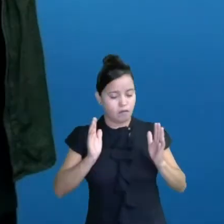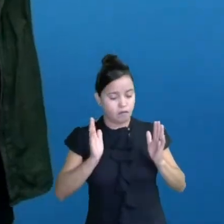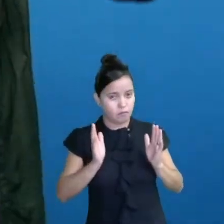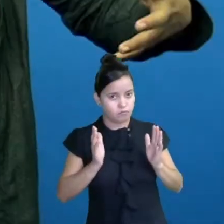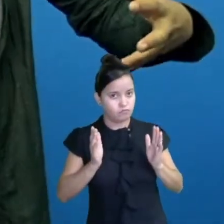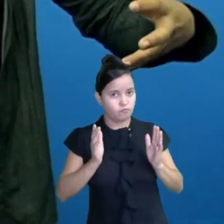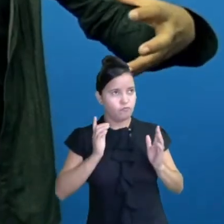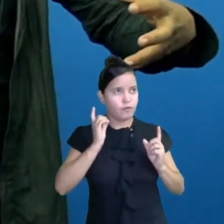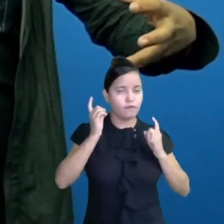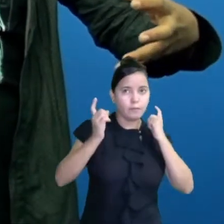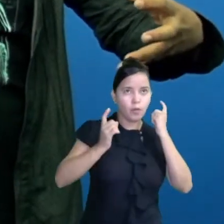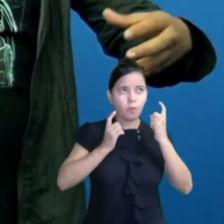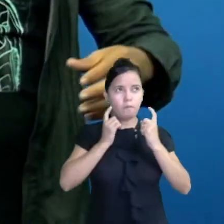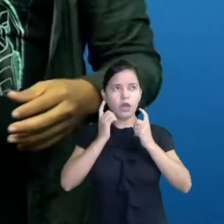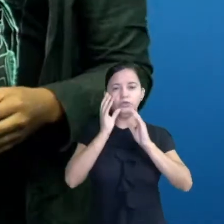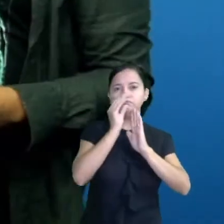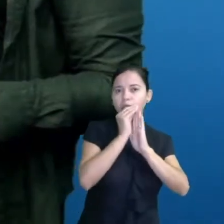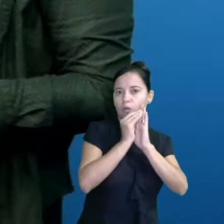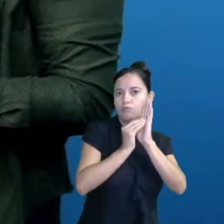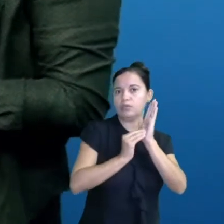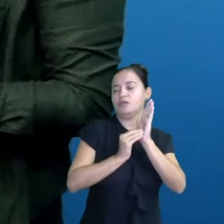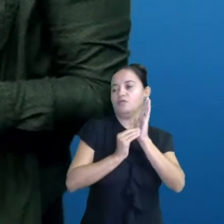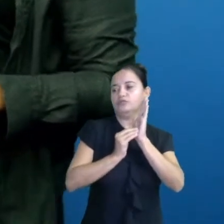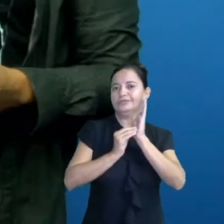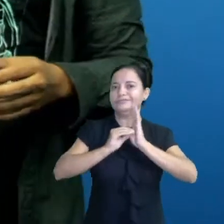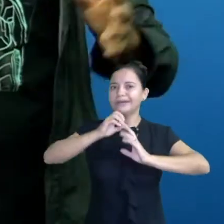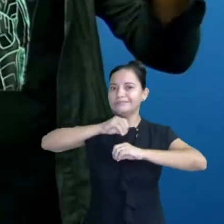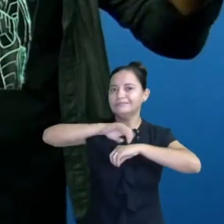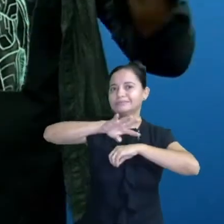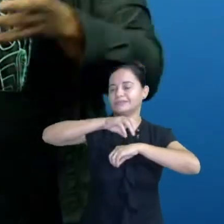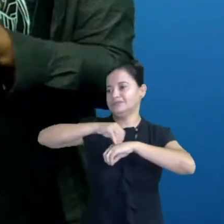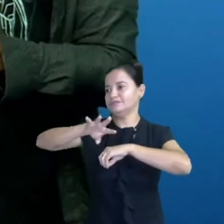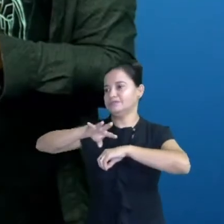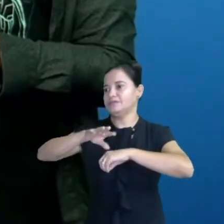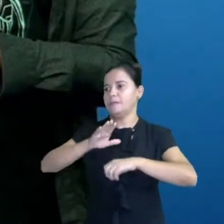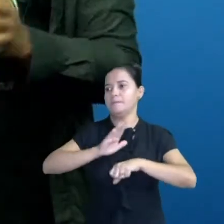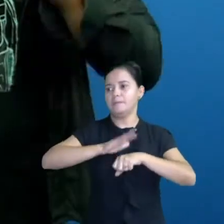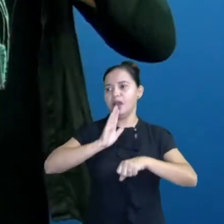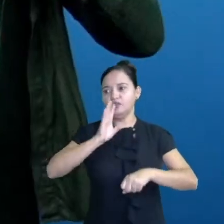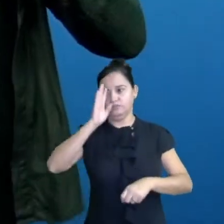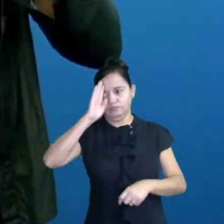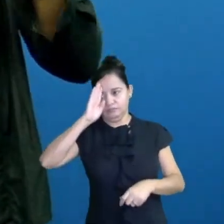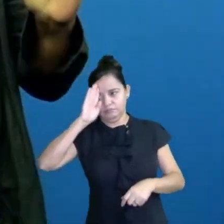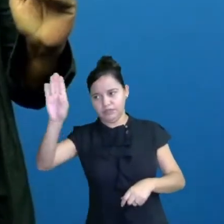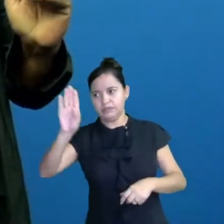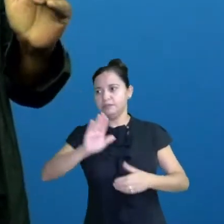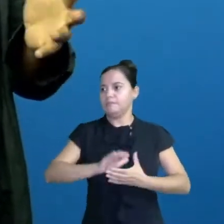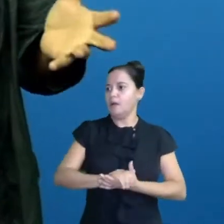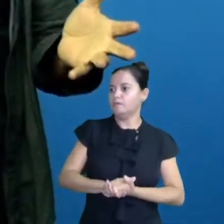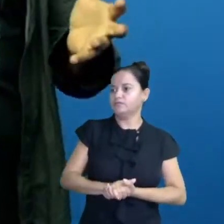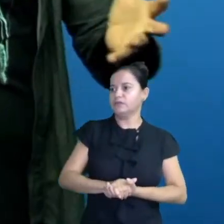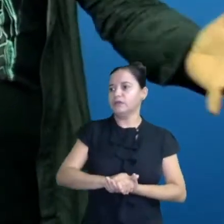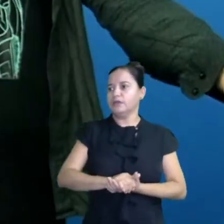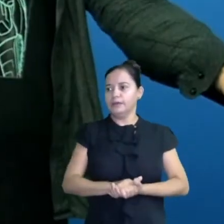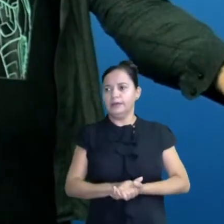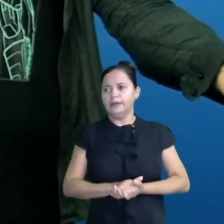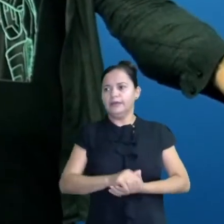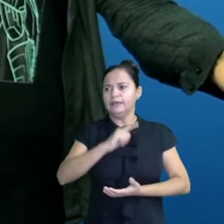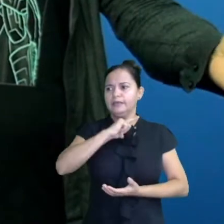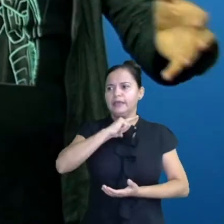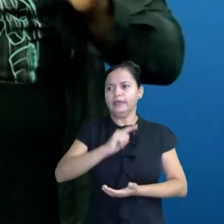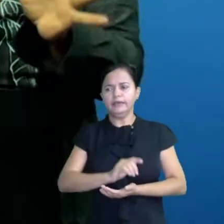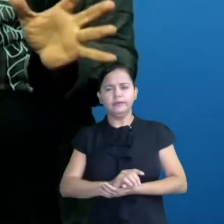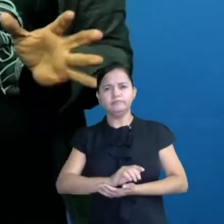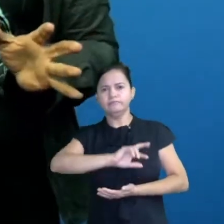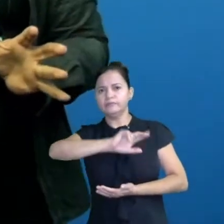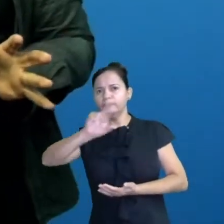momento, pontuando de forma cabal, é justamente a troposfera e a estratosfera. Para depois ninguém chegar dizendo assim, poxa, Prígio, mas ninguém me disse